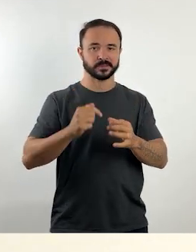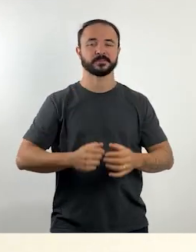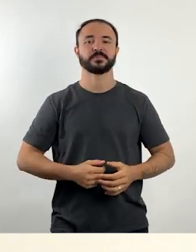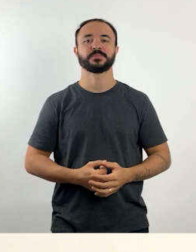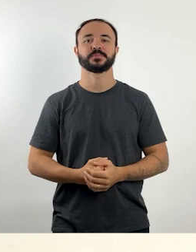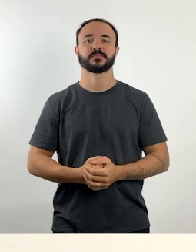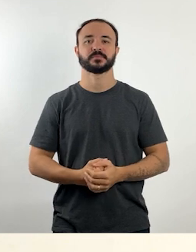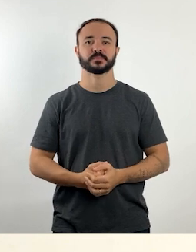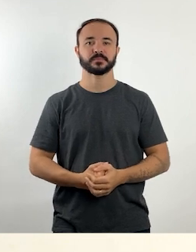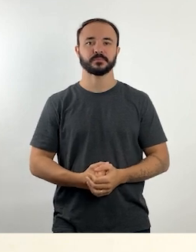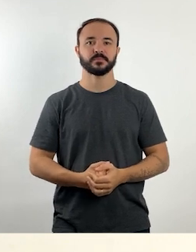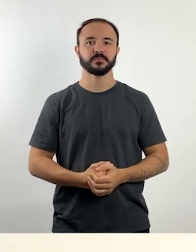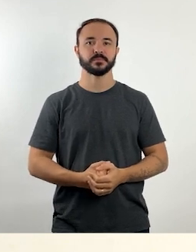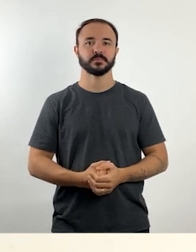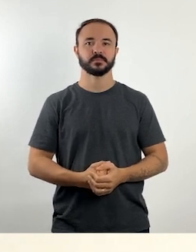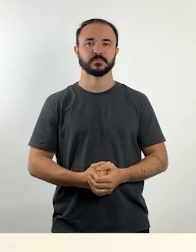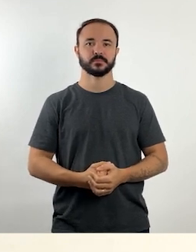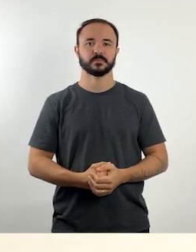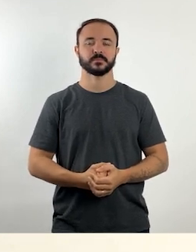nessa montagem.